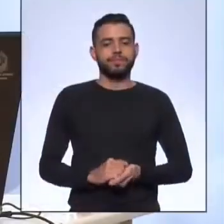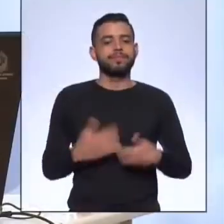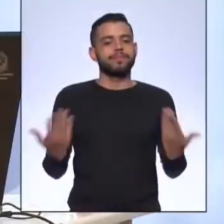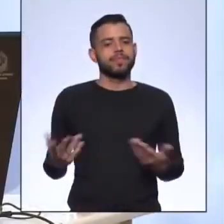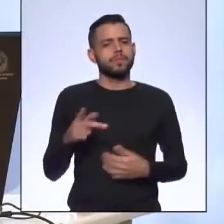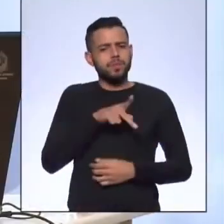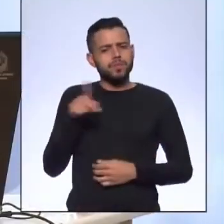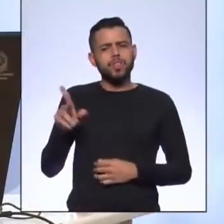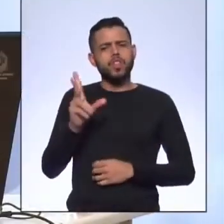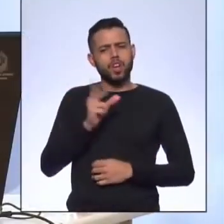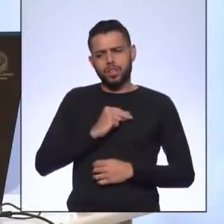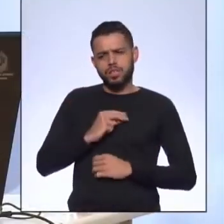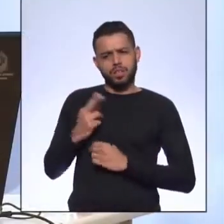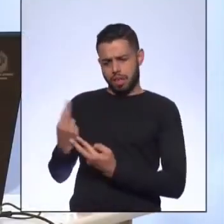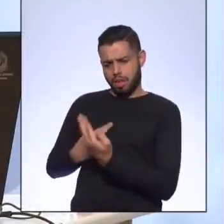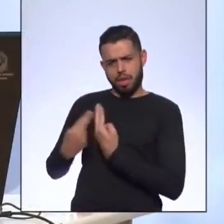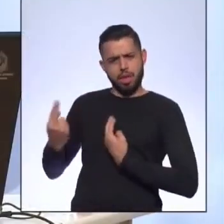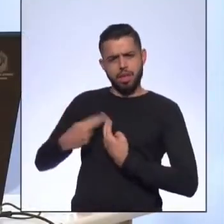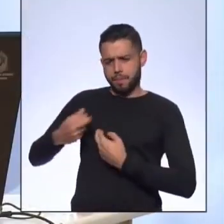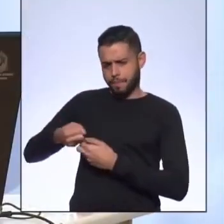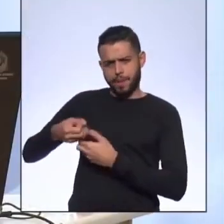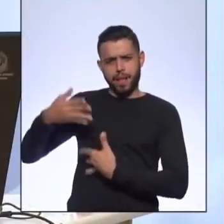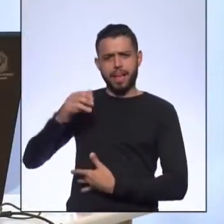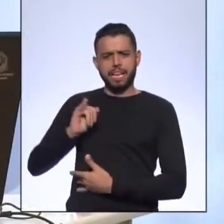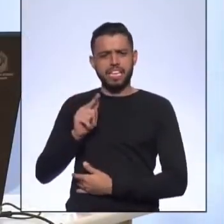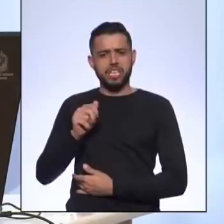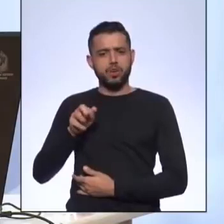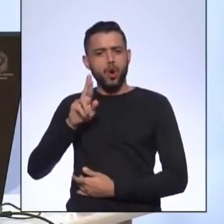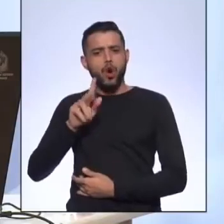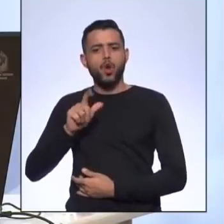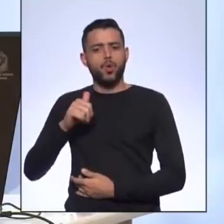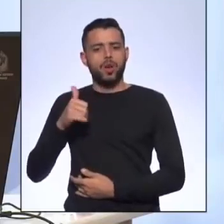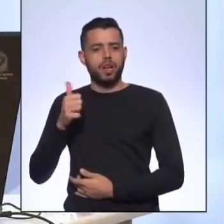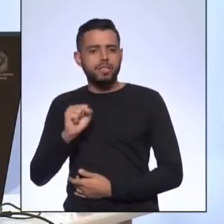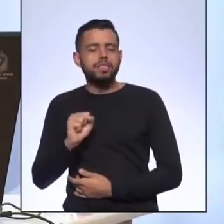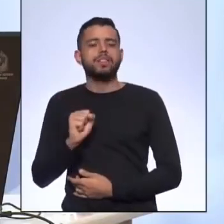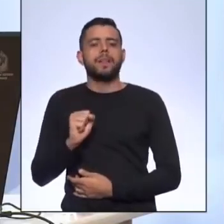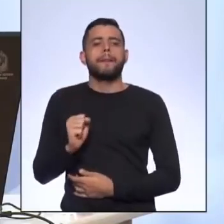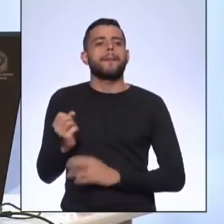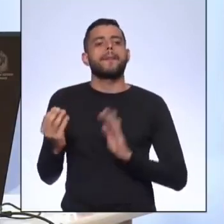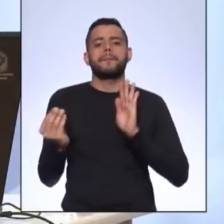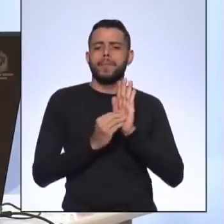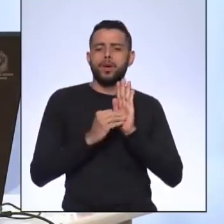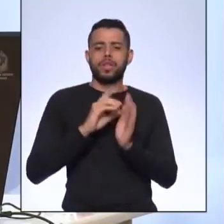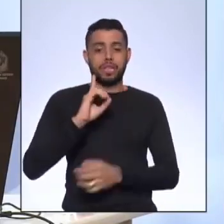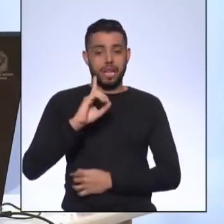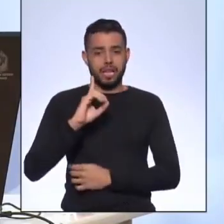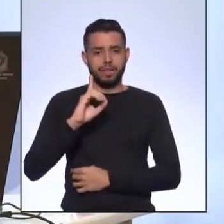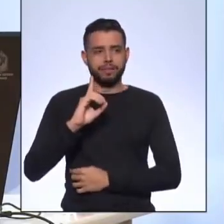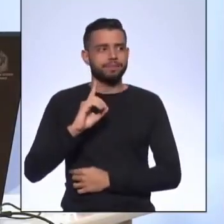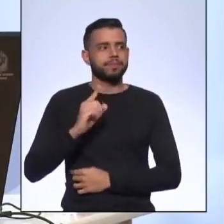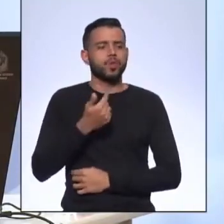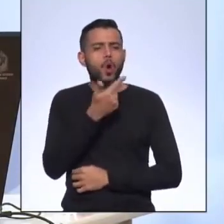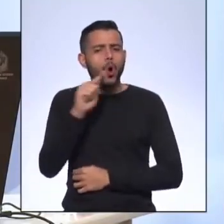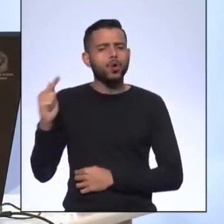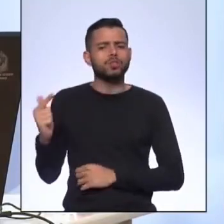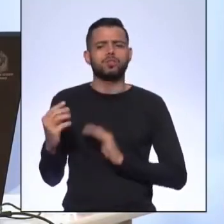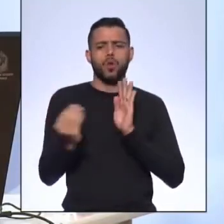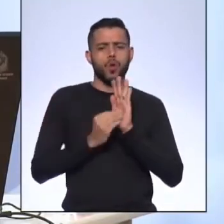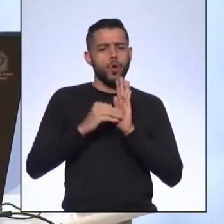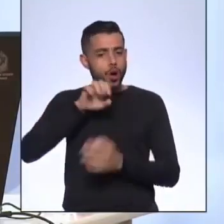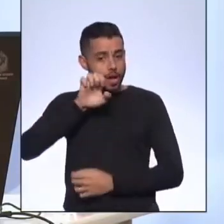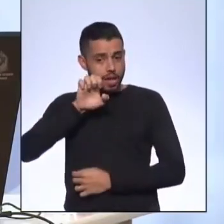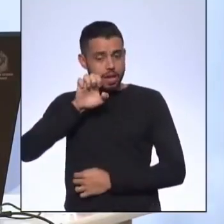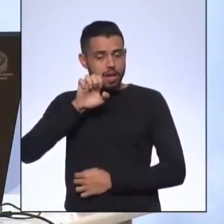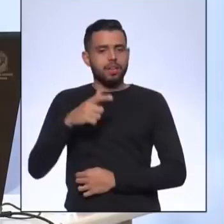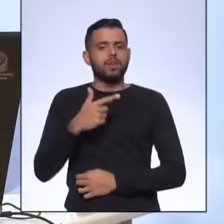Professora, bastante interação aqui, né? Ó, o Igor, o Lucas, a Beatriz marcaram D. Matheus e Gabriel marcaram E.